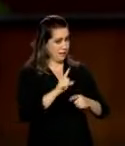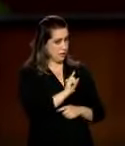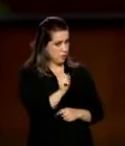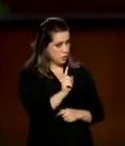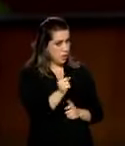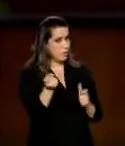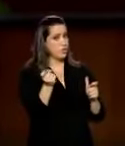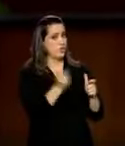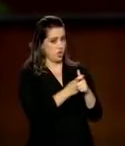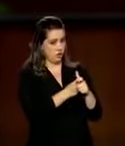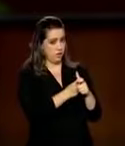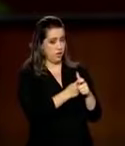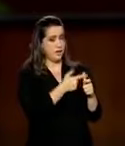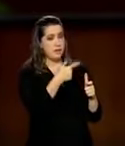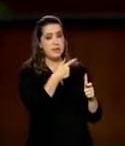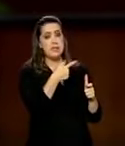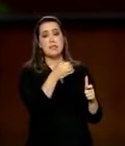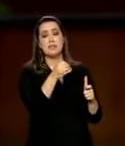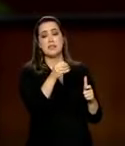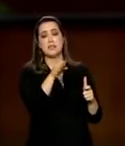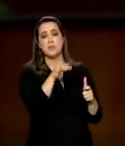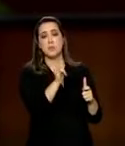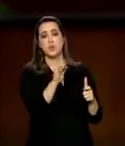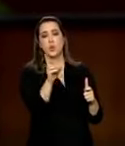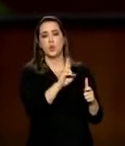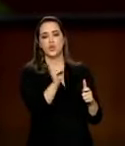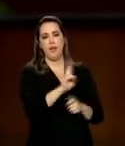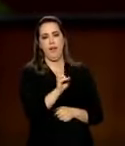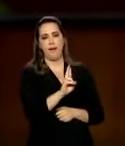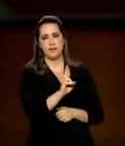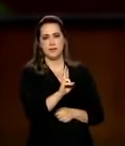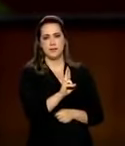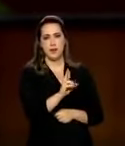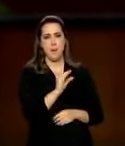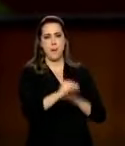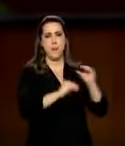700 bilhões de reais. É dinheiro que foi para estados